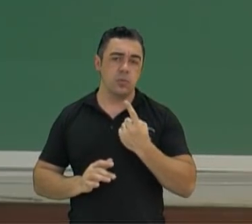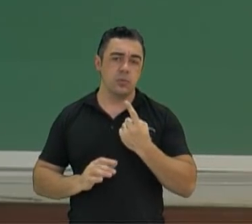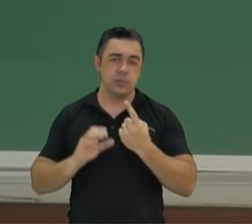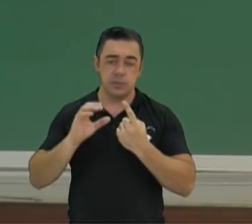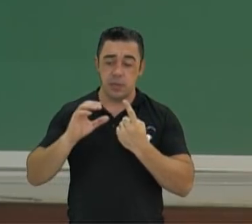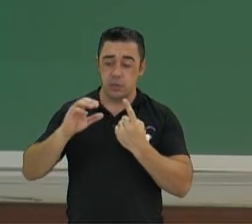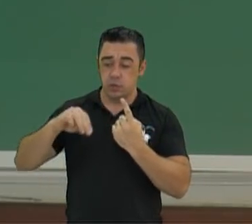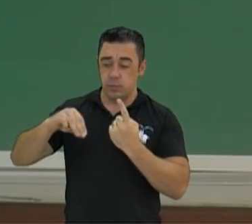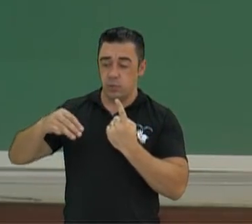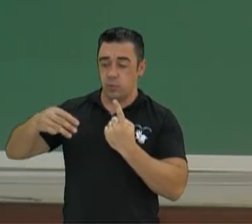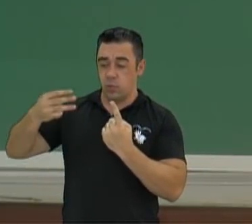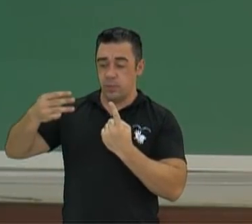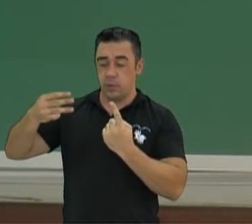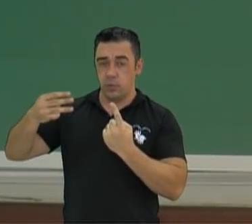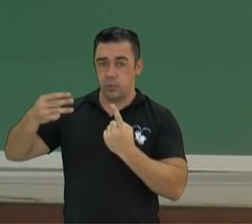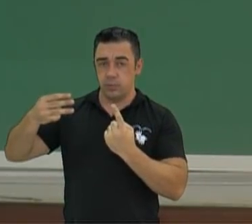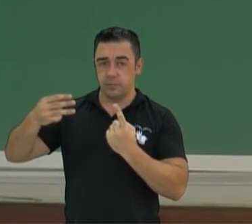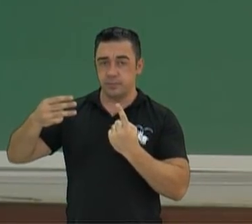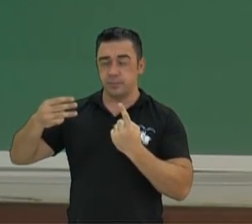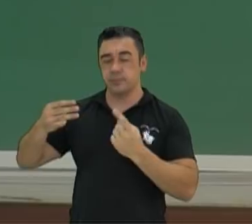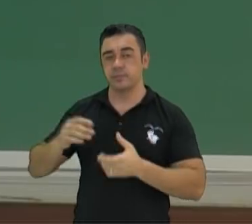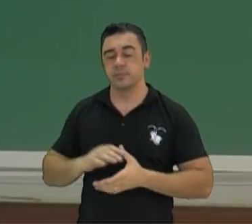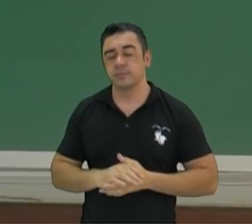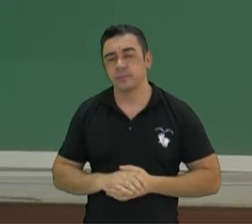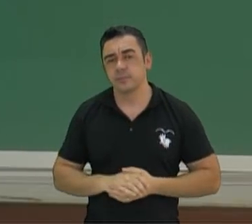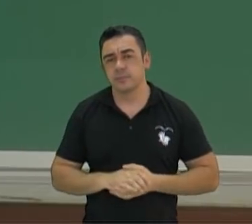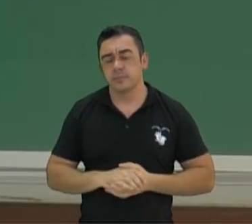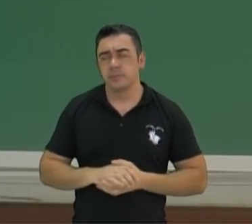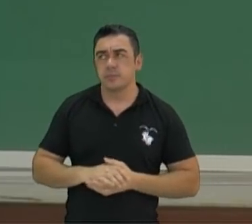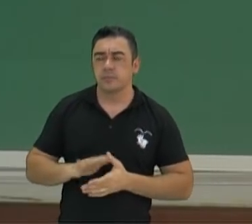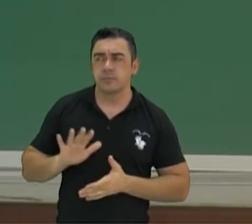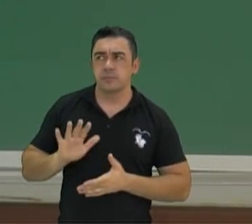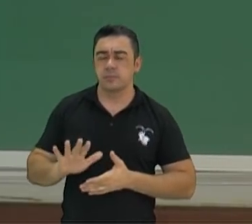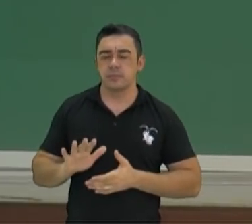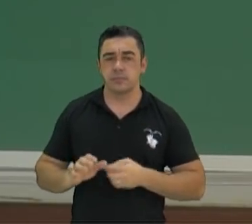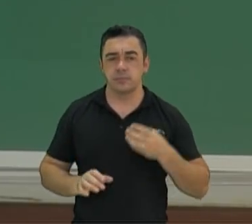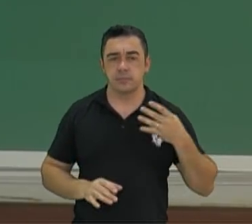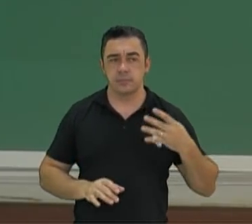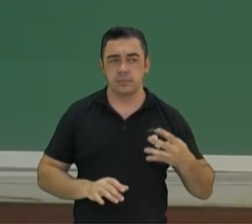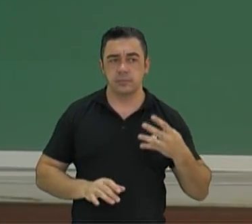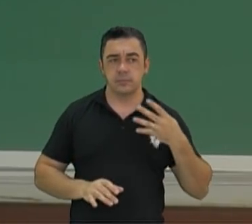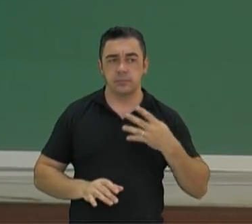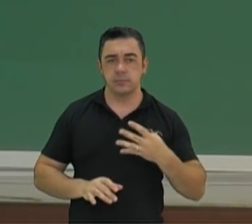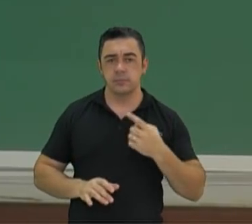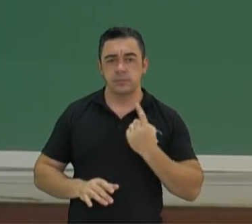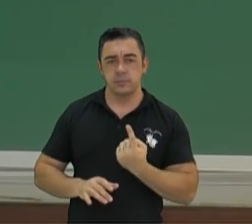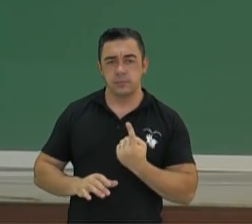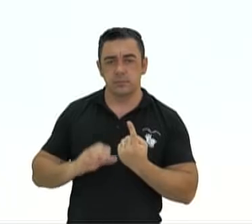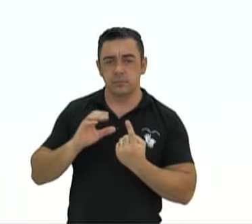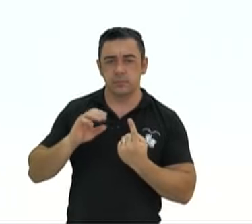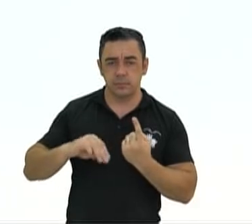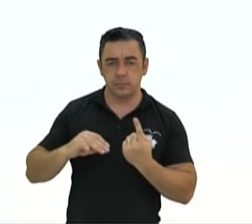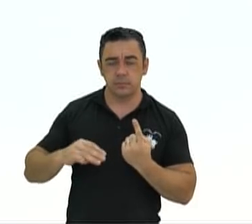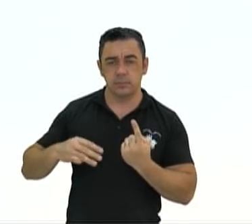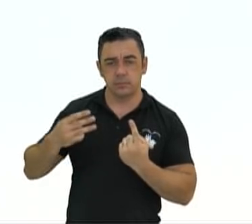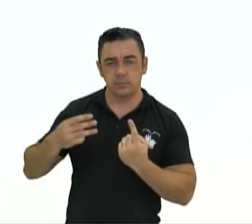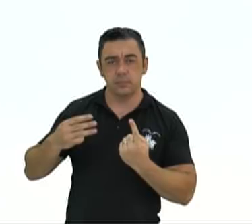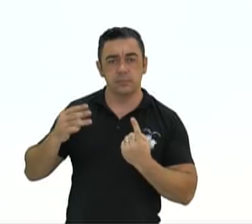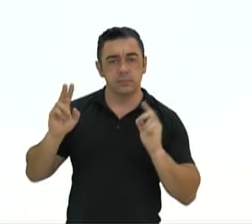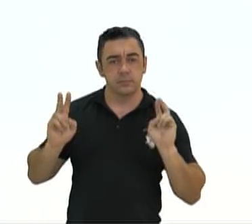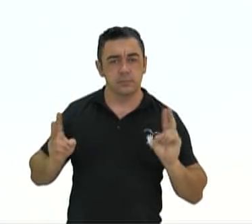441 centímetros cúbicos. Prof, 441 centímetros cúbicos é